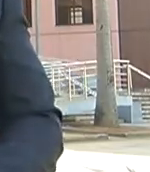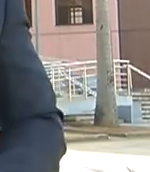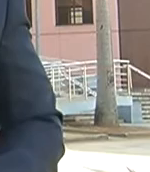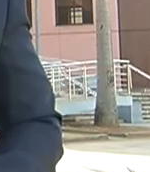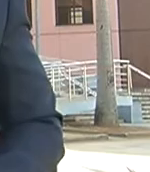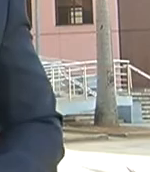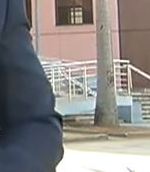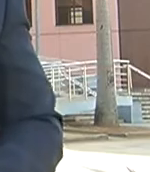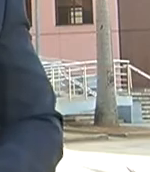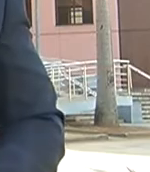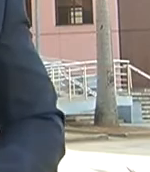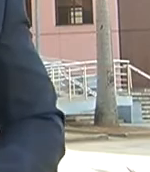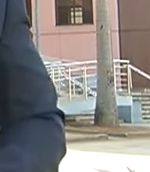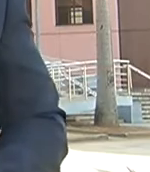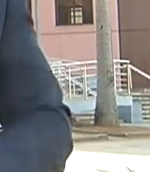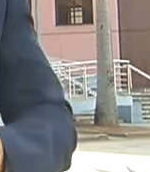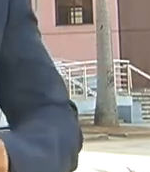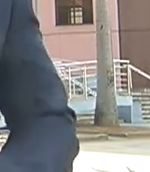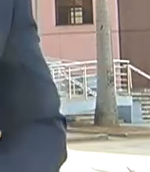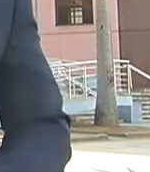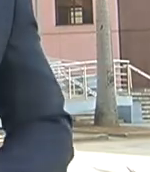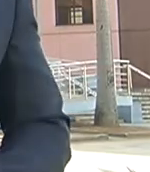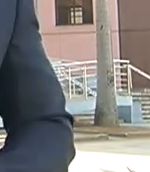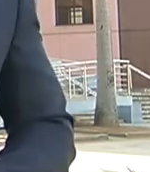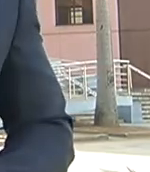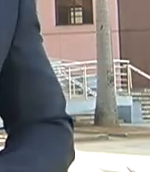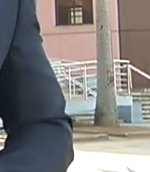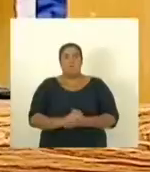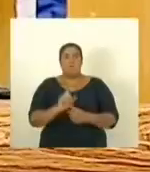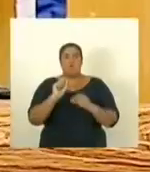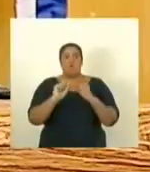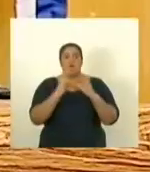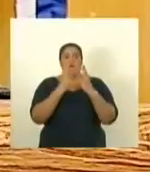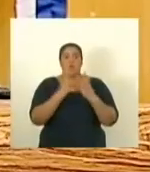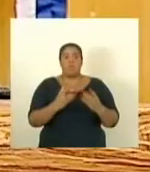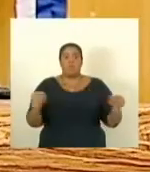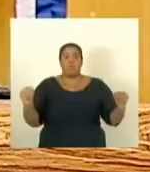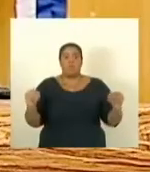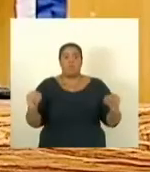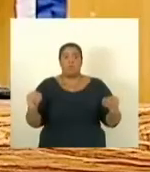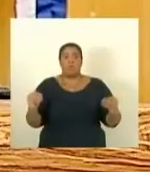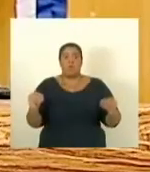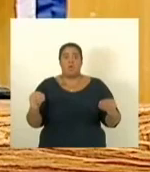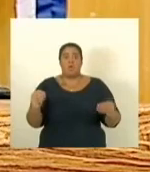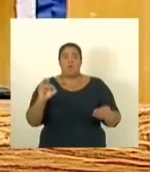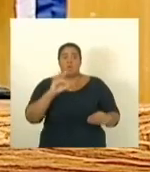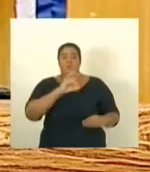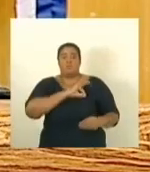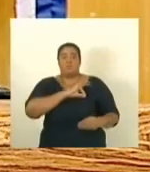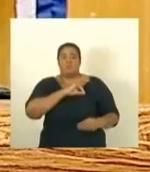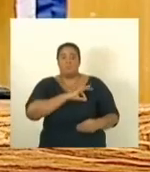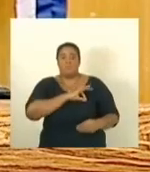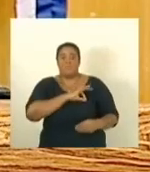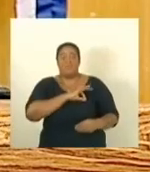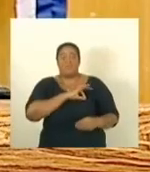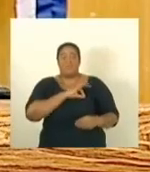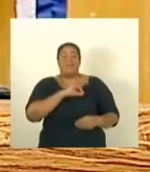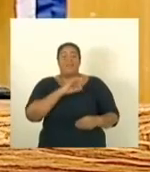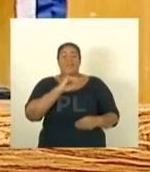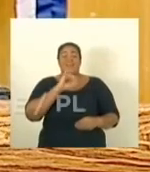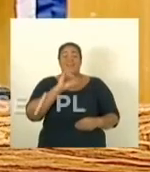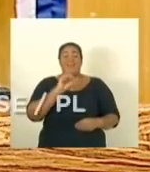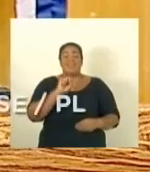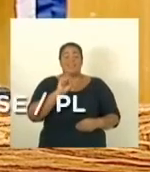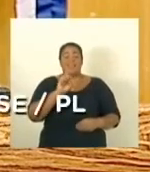foi encontrado incendiado numa rua da cidade. Policial civil aposentado Celso Marvila. Ele